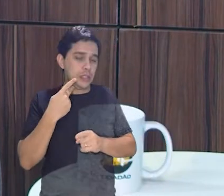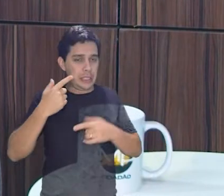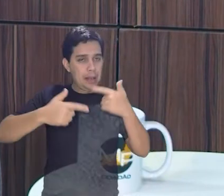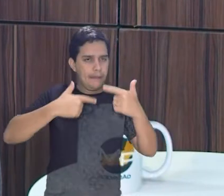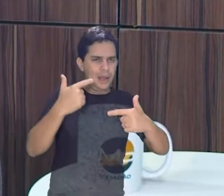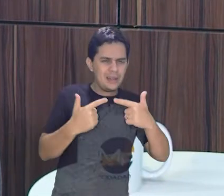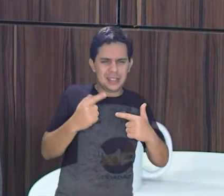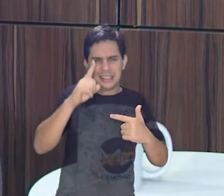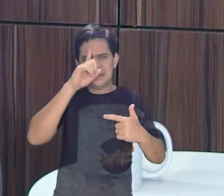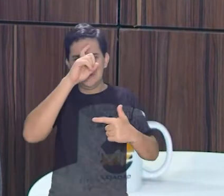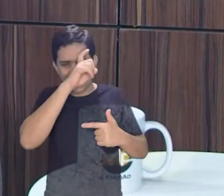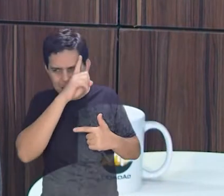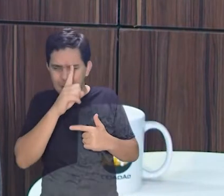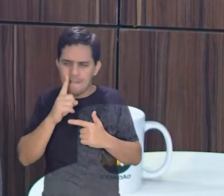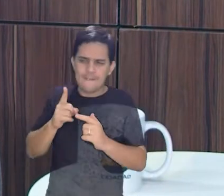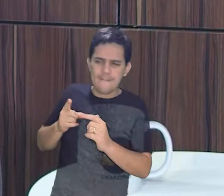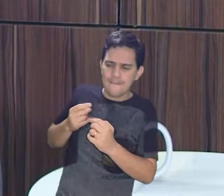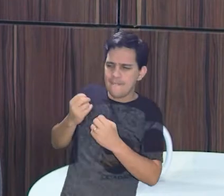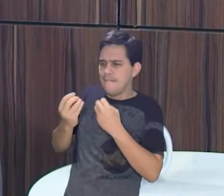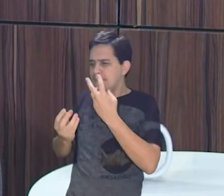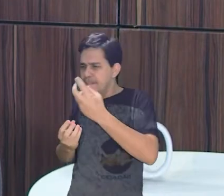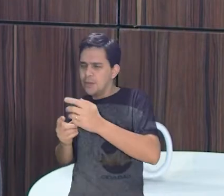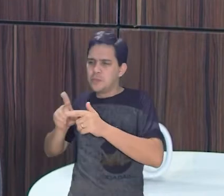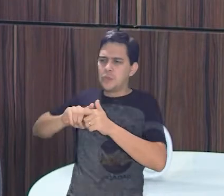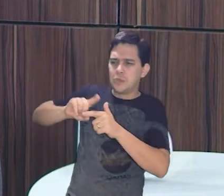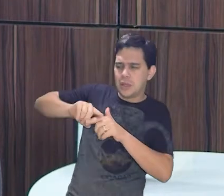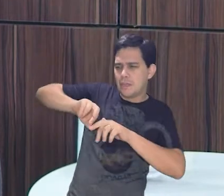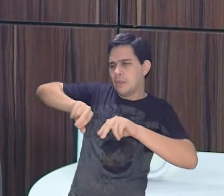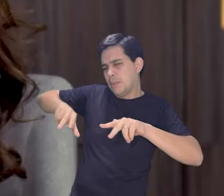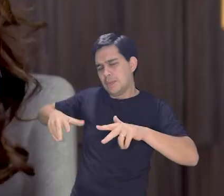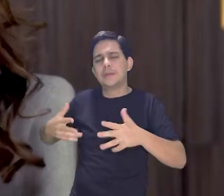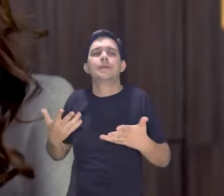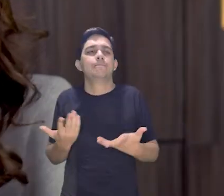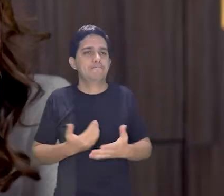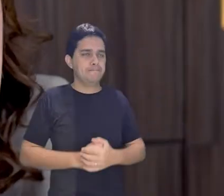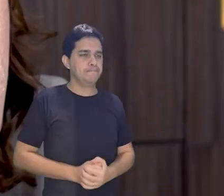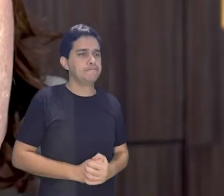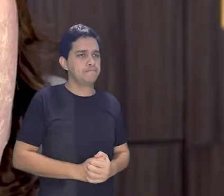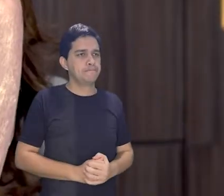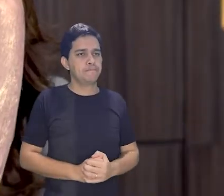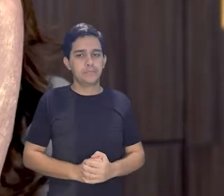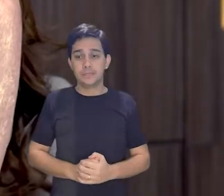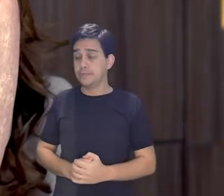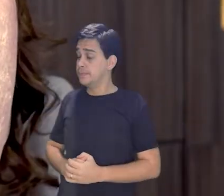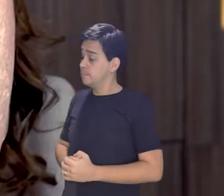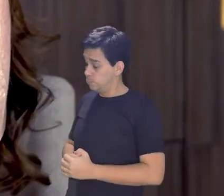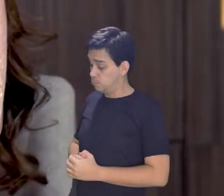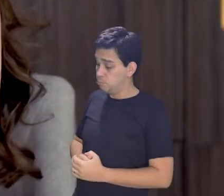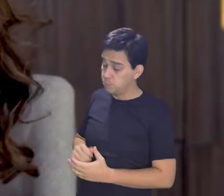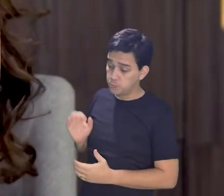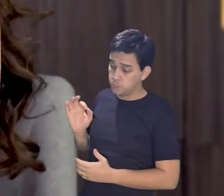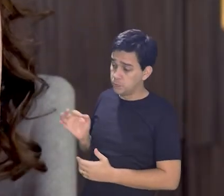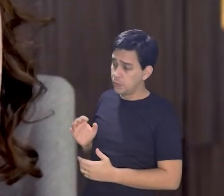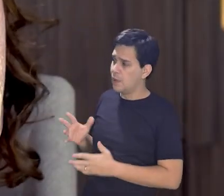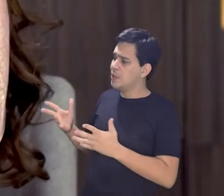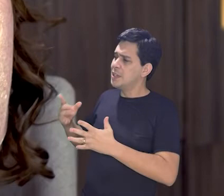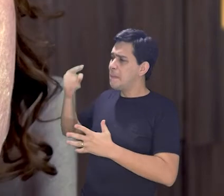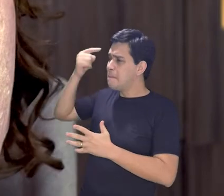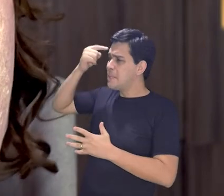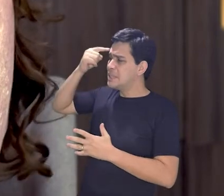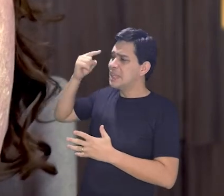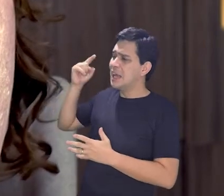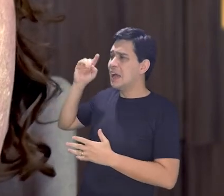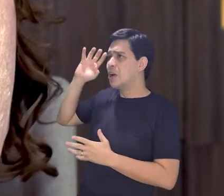que possam haver de acordo com as peculiaridades de cada comarca. Agora, quando a gente pensa em interior do Estado,